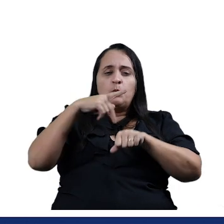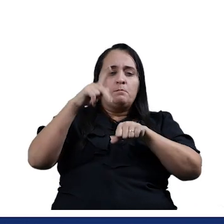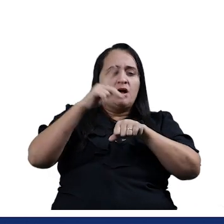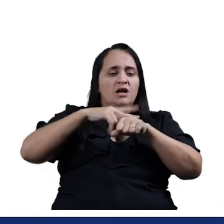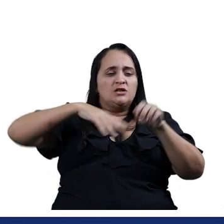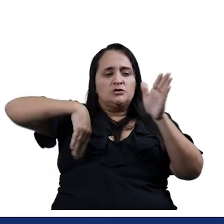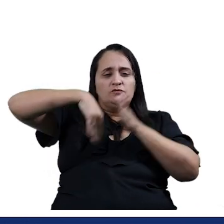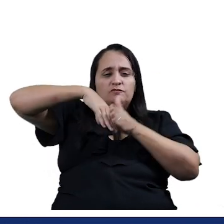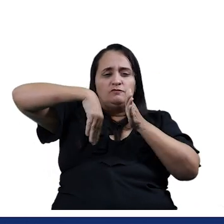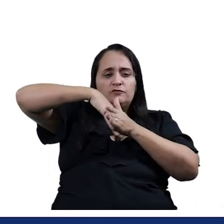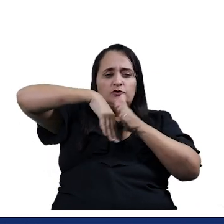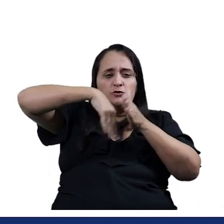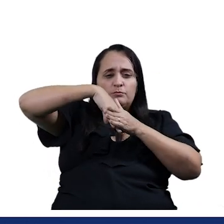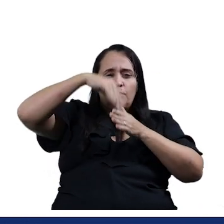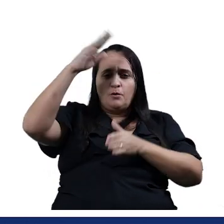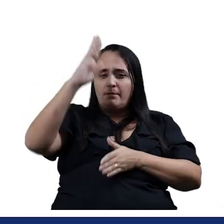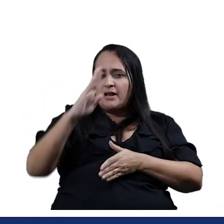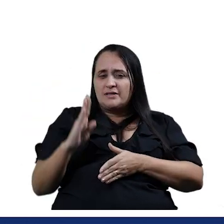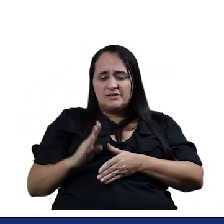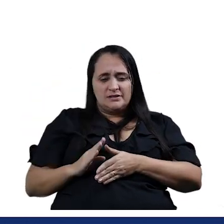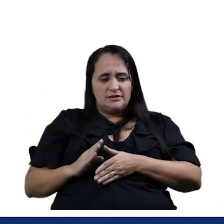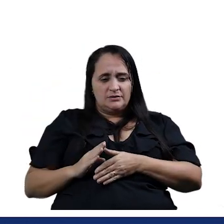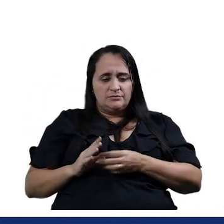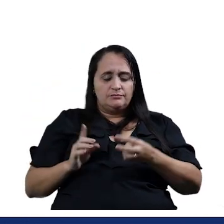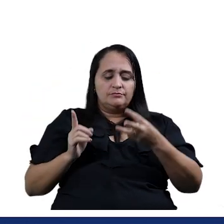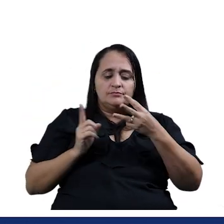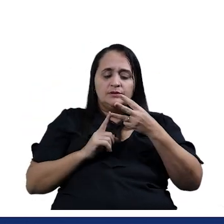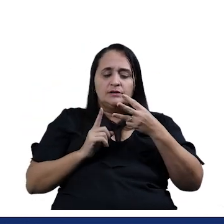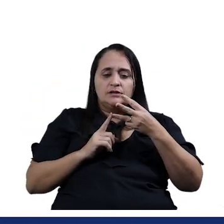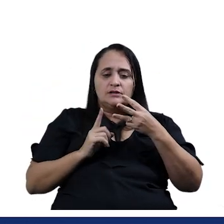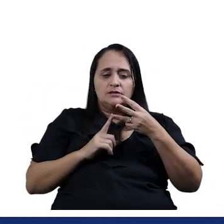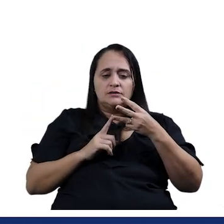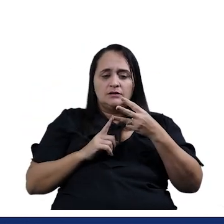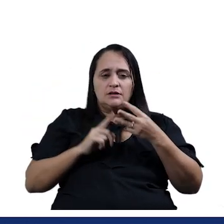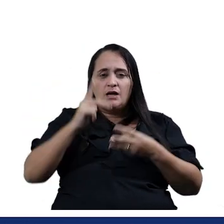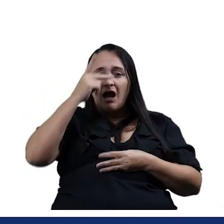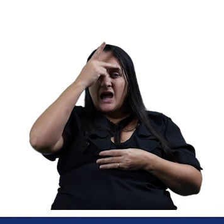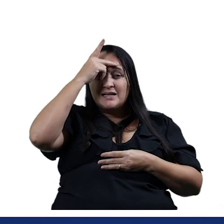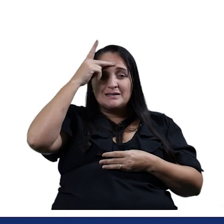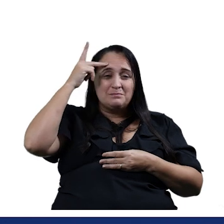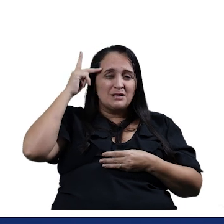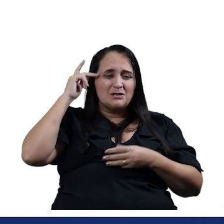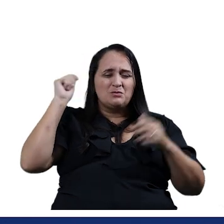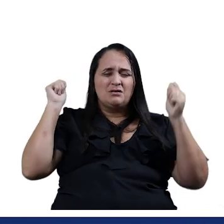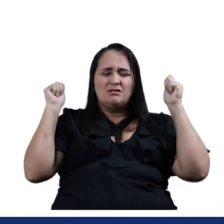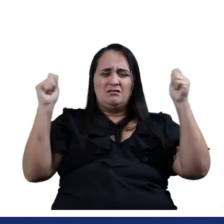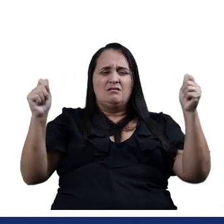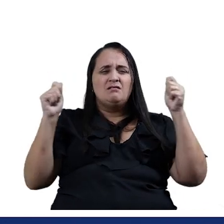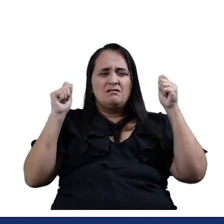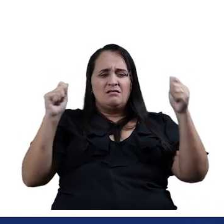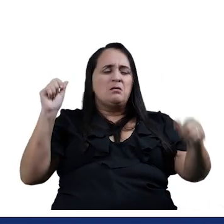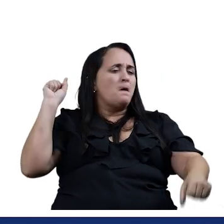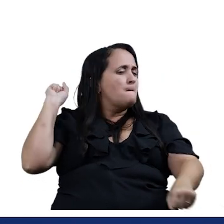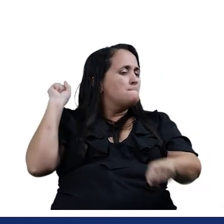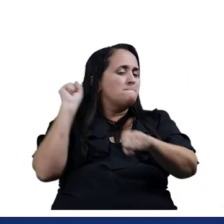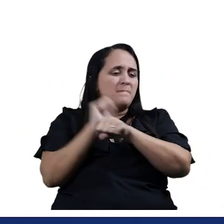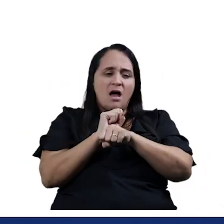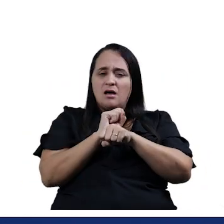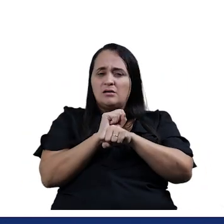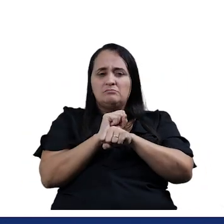futebol. Isso aí a gente ouve todo tempo, né? E letra C, os manifestantes parariam